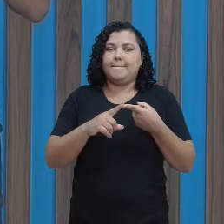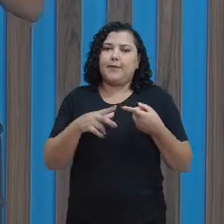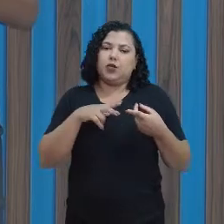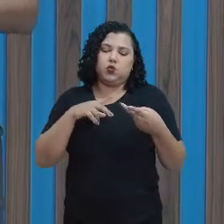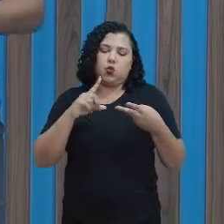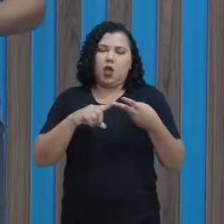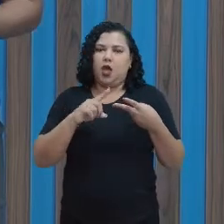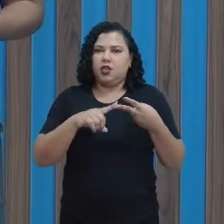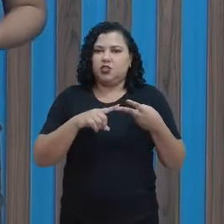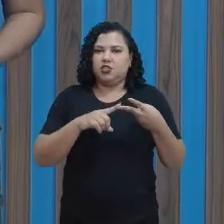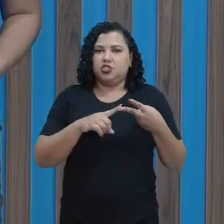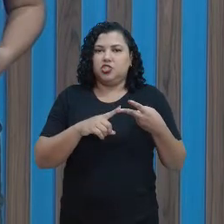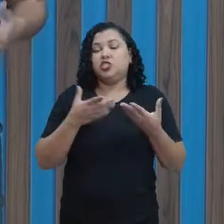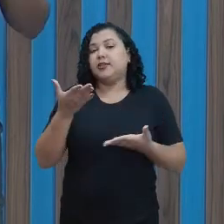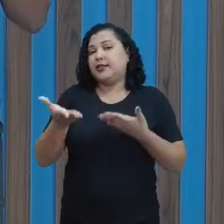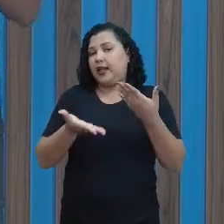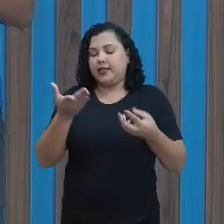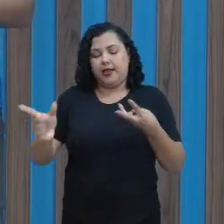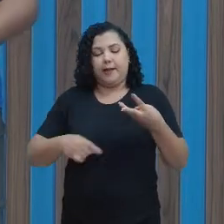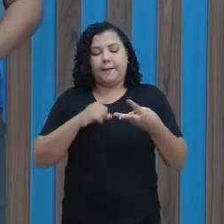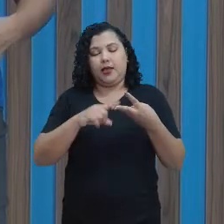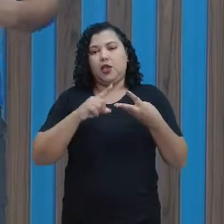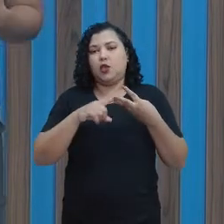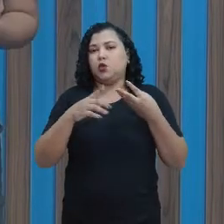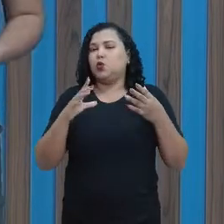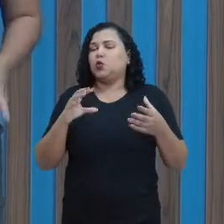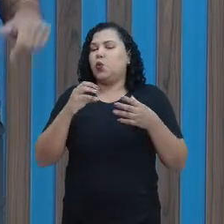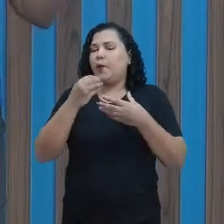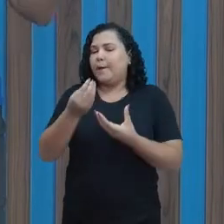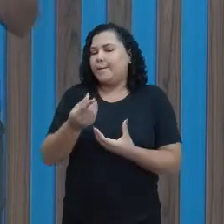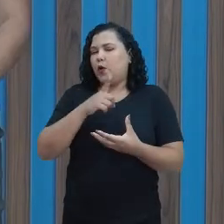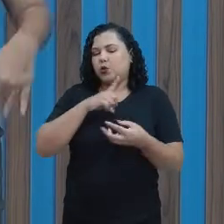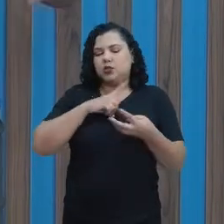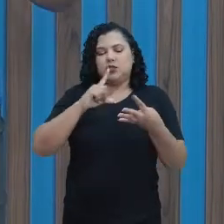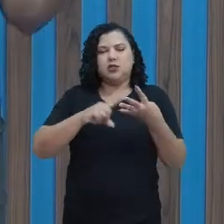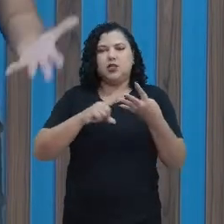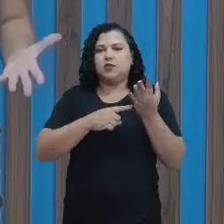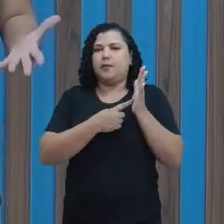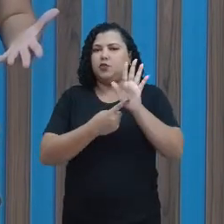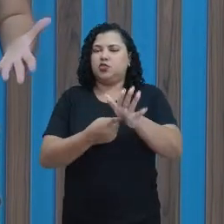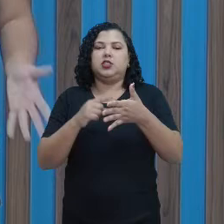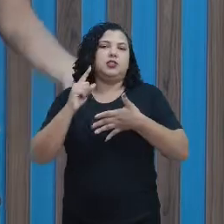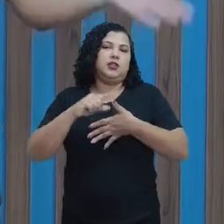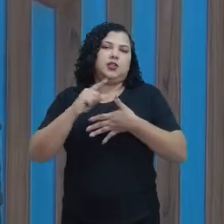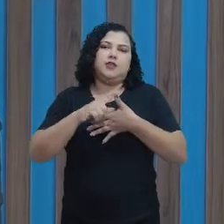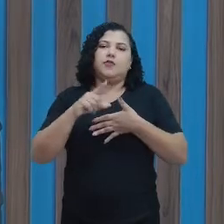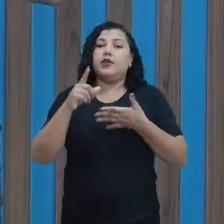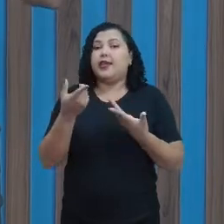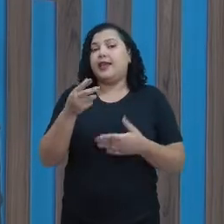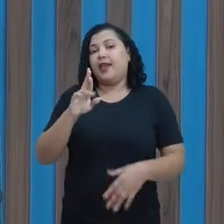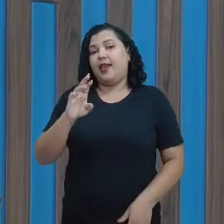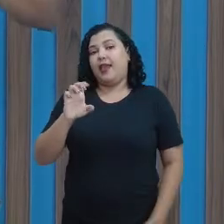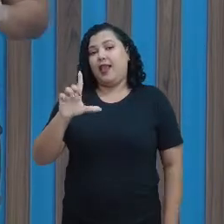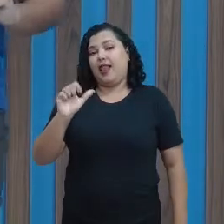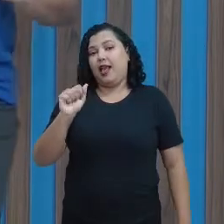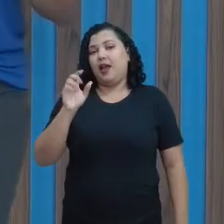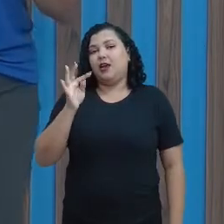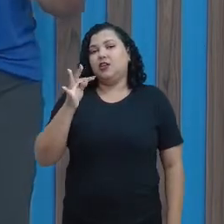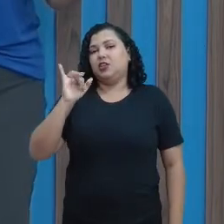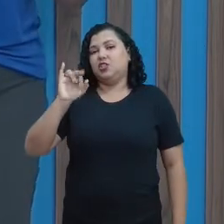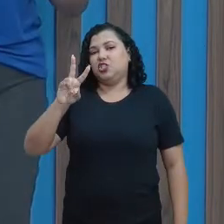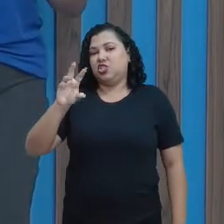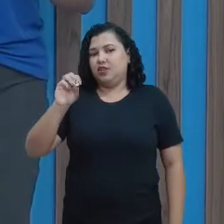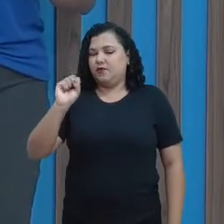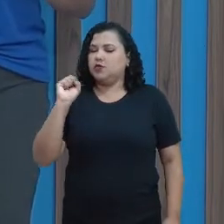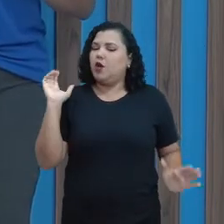pessoais, pronomes de tratamento, possessivos, demonstrativos, indefinidos e relativos. E os pronomes relativos é que são o